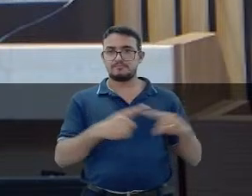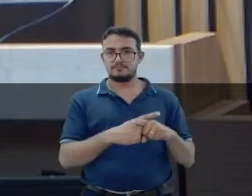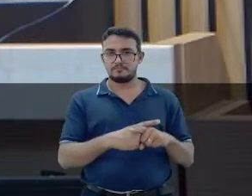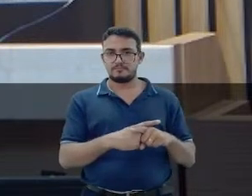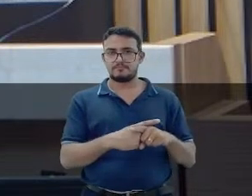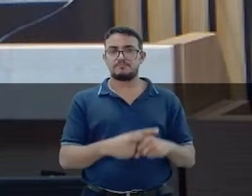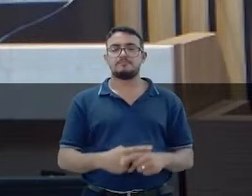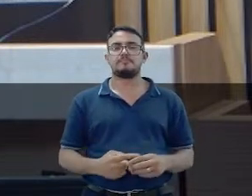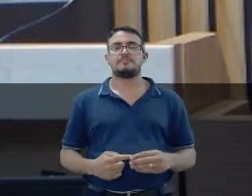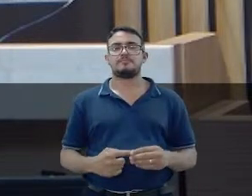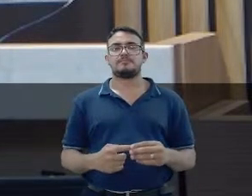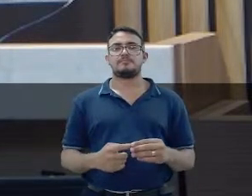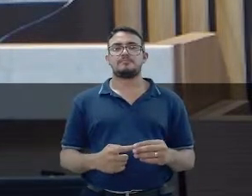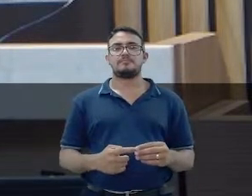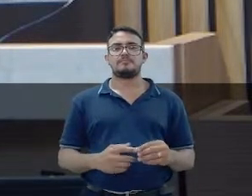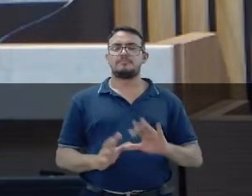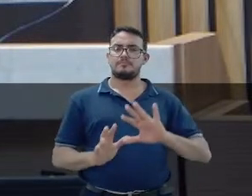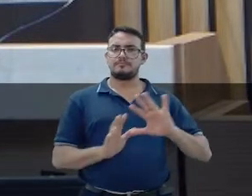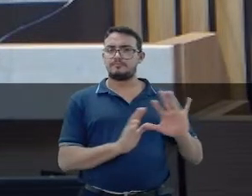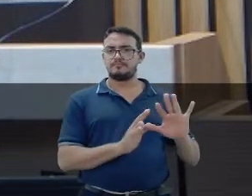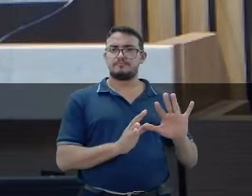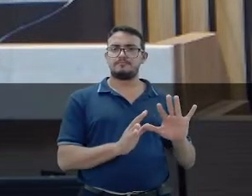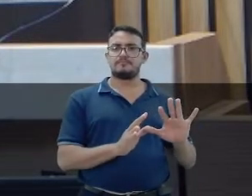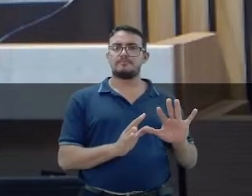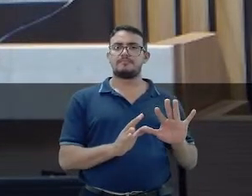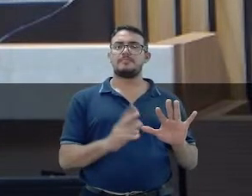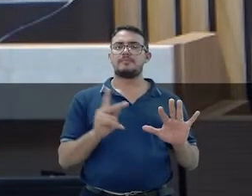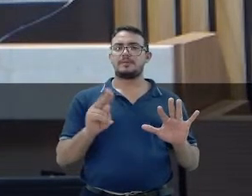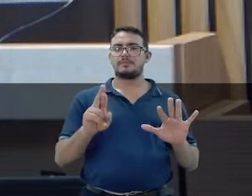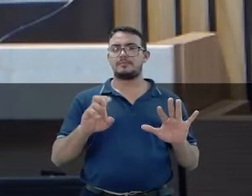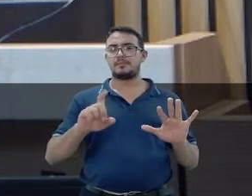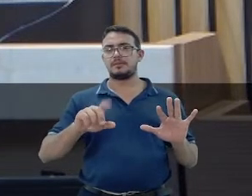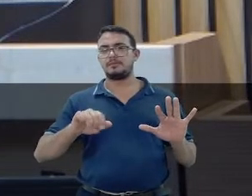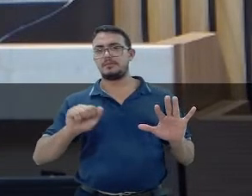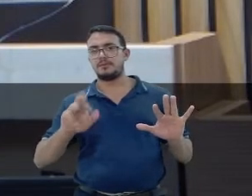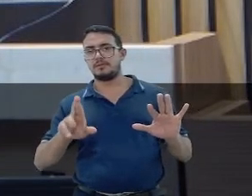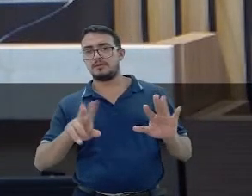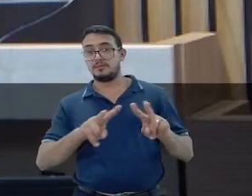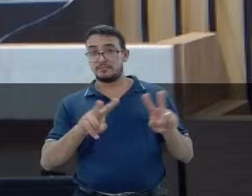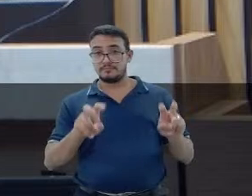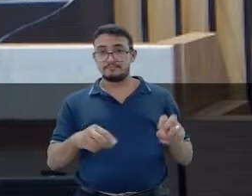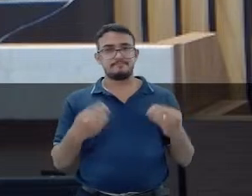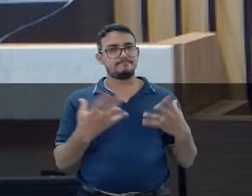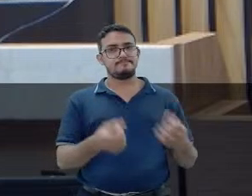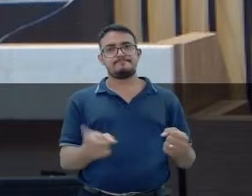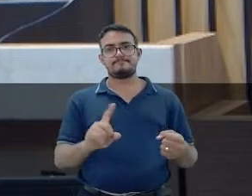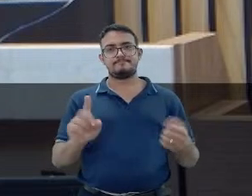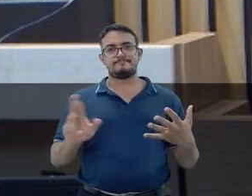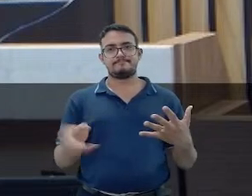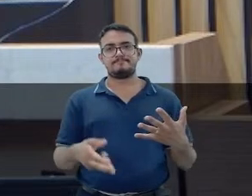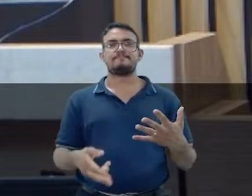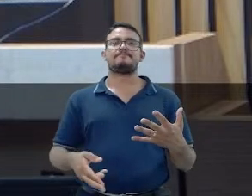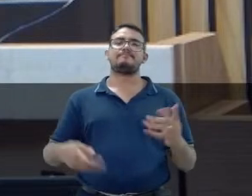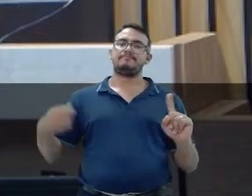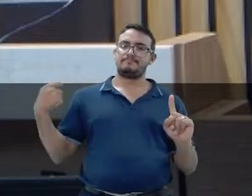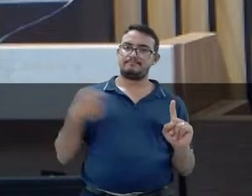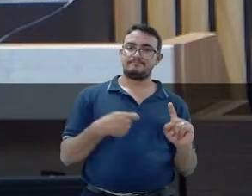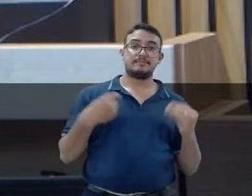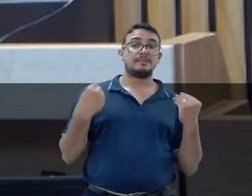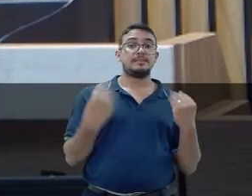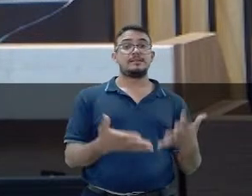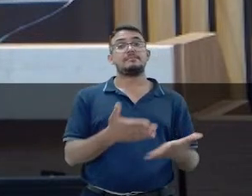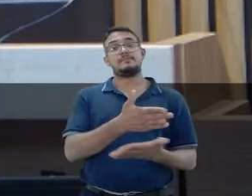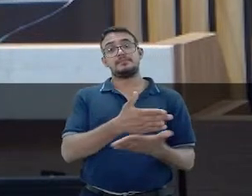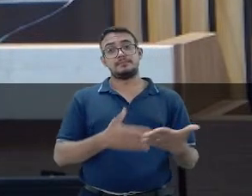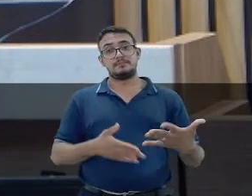partes, rejeitar as preliminares arguídas e, no mérito, negar provimento ao recurso do reclamante, dar parcial provimento ao recurso